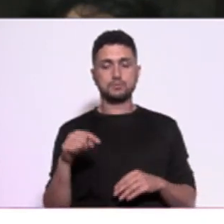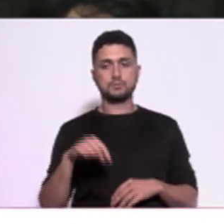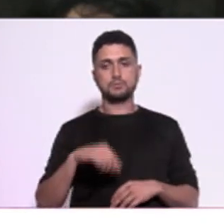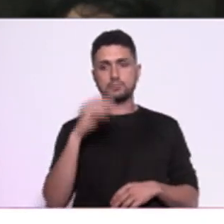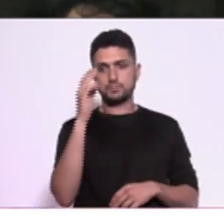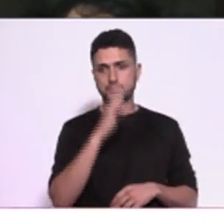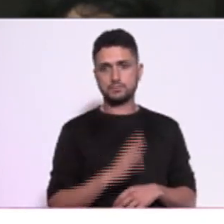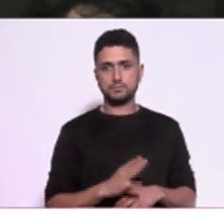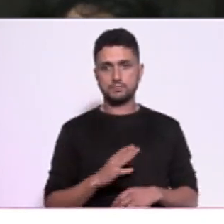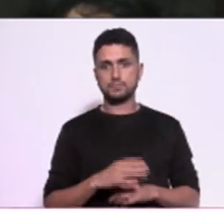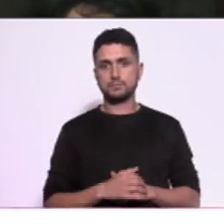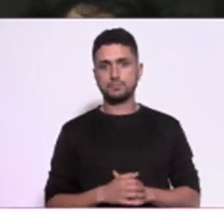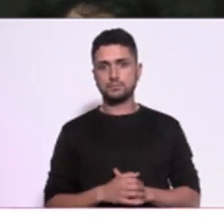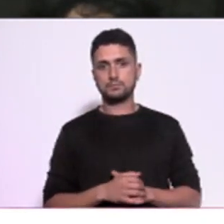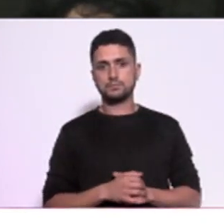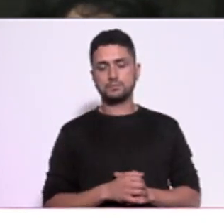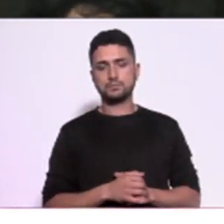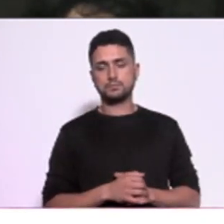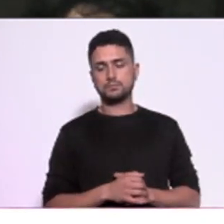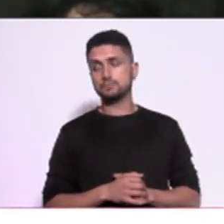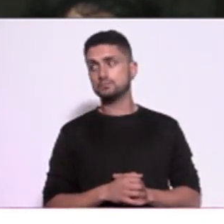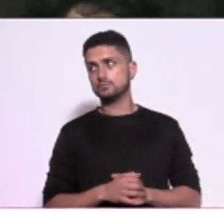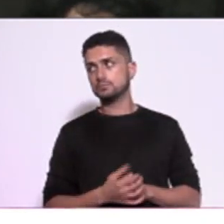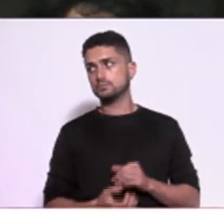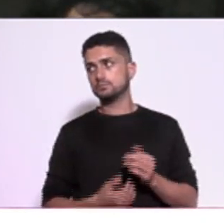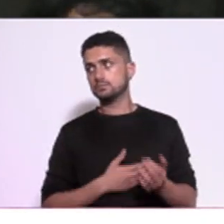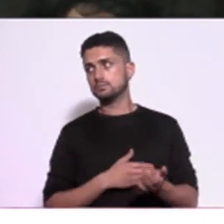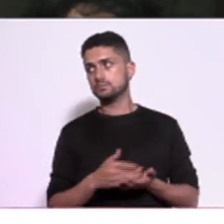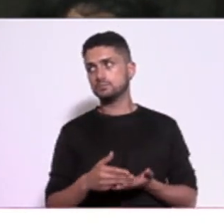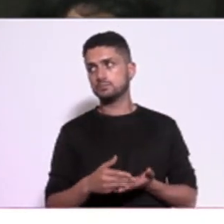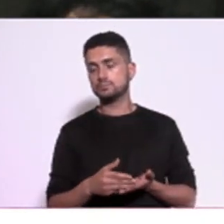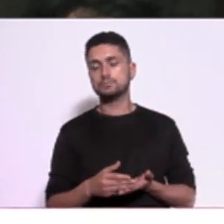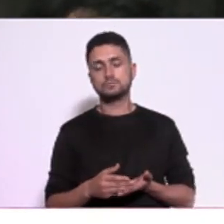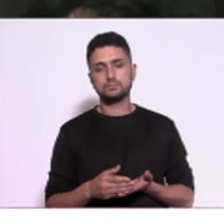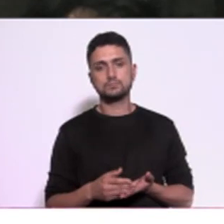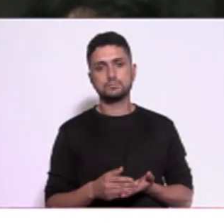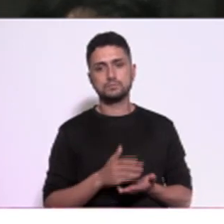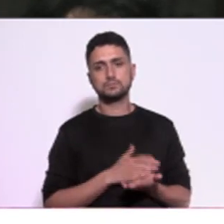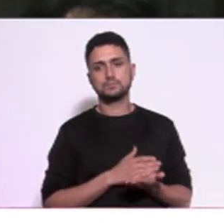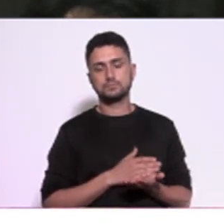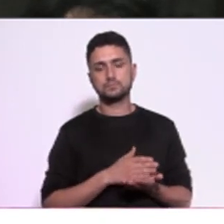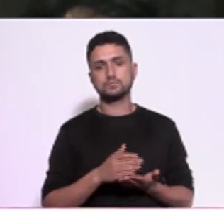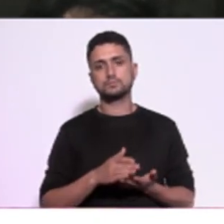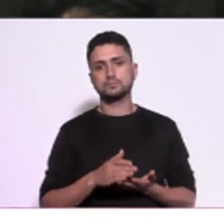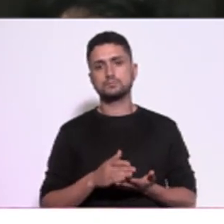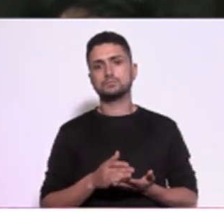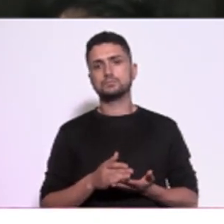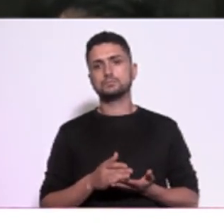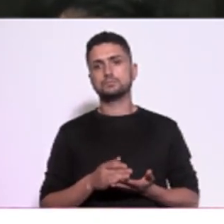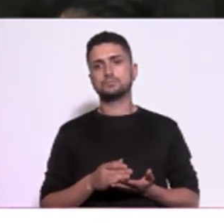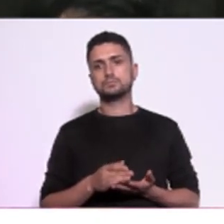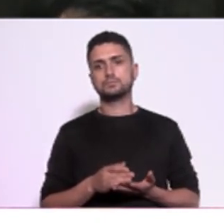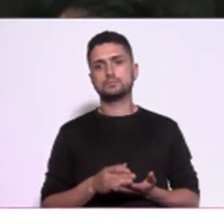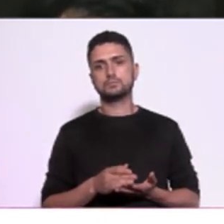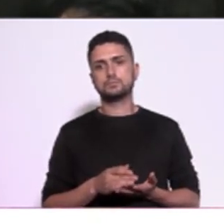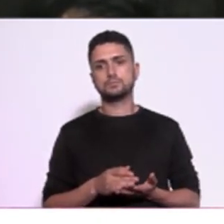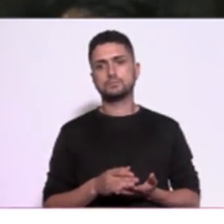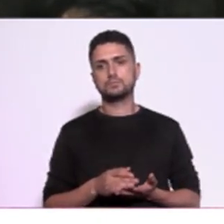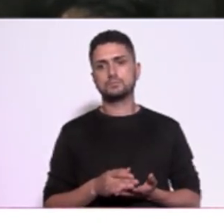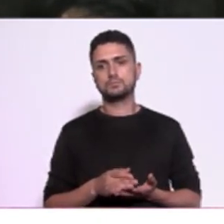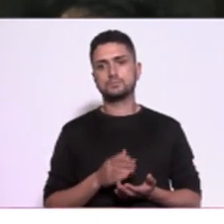teve origem na República, sendo o primeiro deles o Museu Casa de Benjamin Constant, de